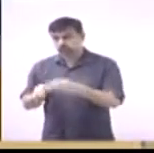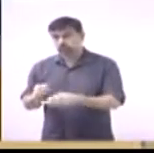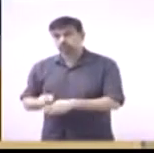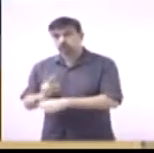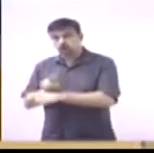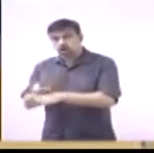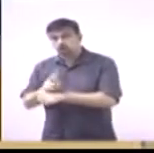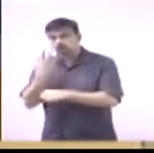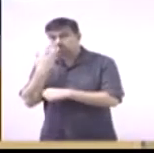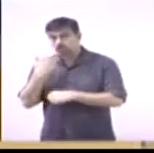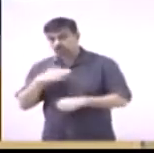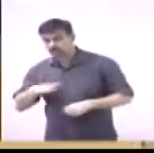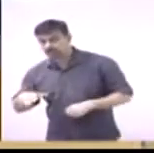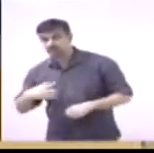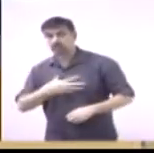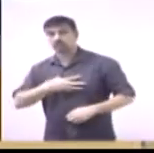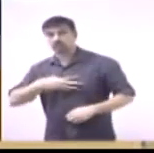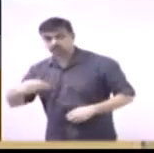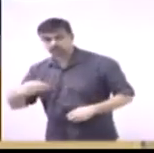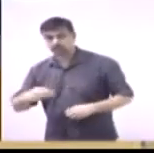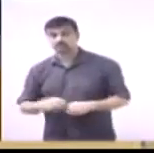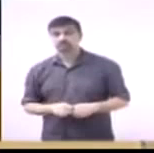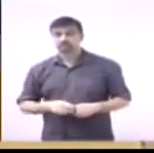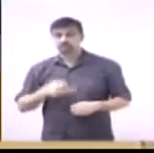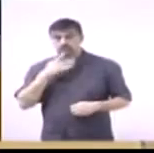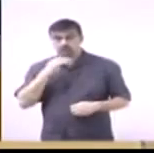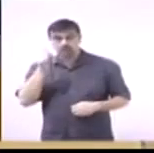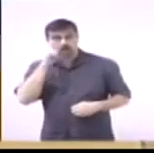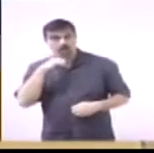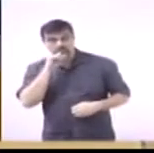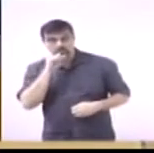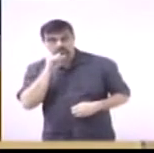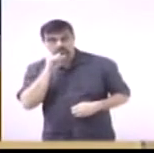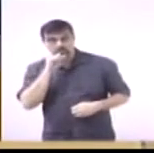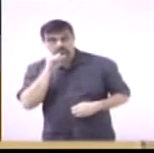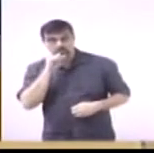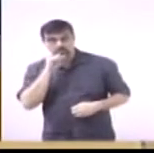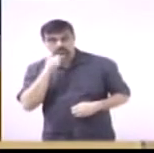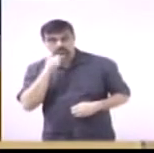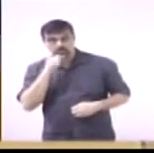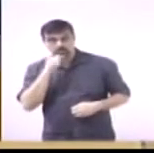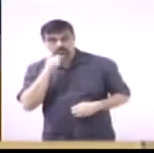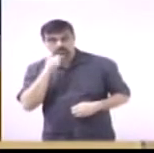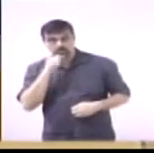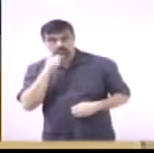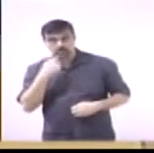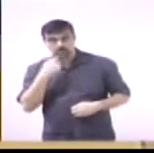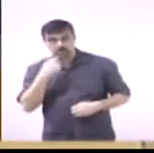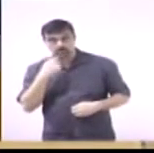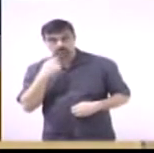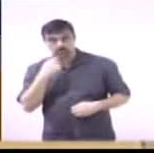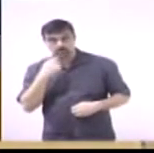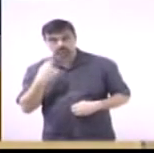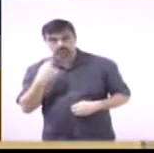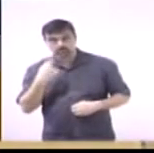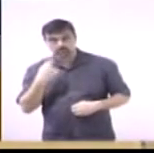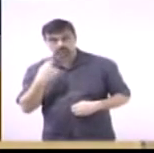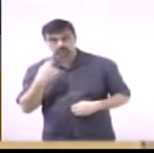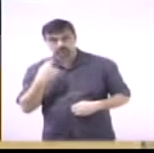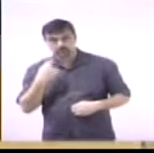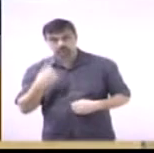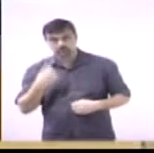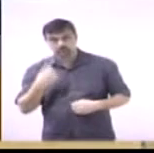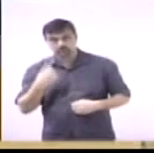se atentarem a isso. Outros assuntos não foram discutidos no plano, mas, mesmo